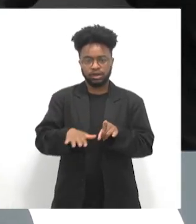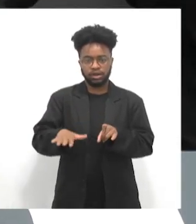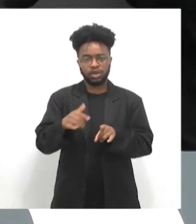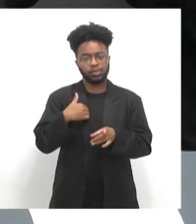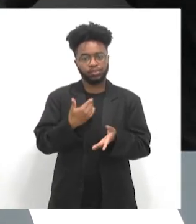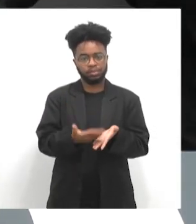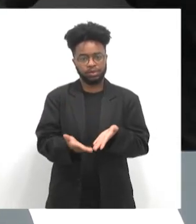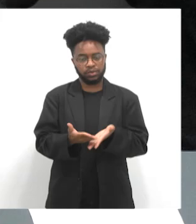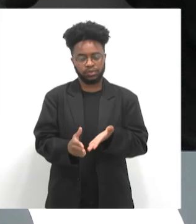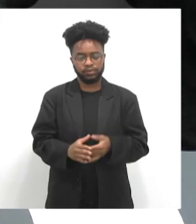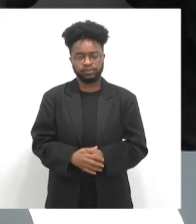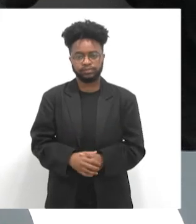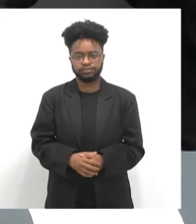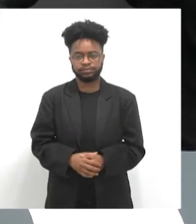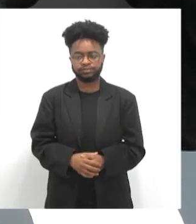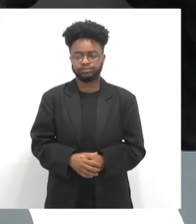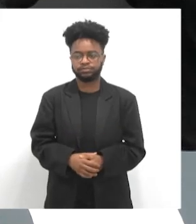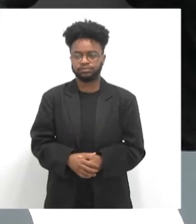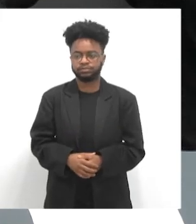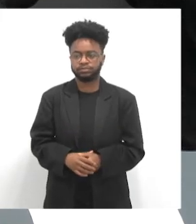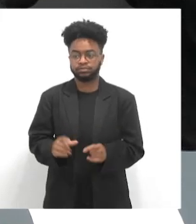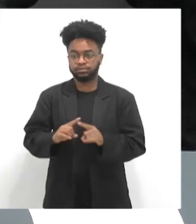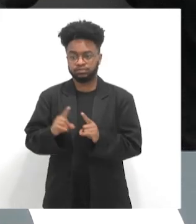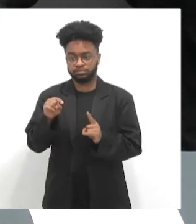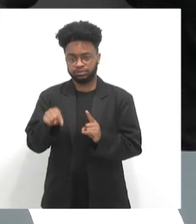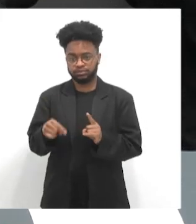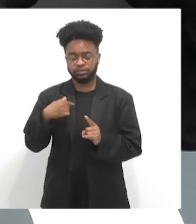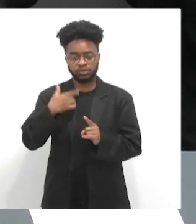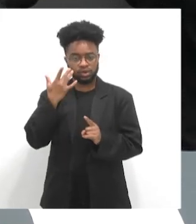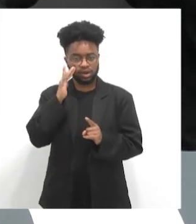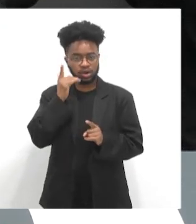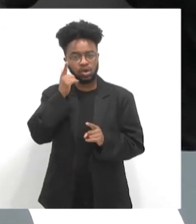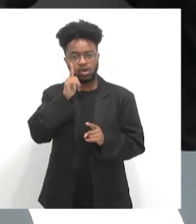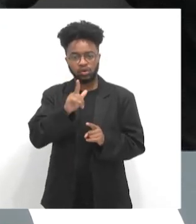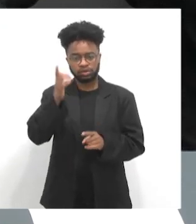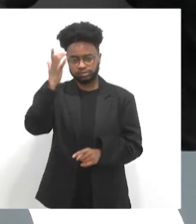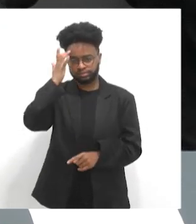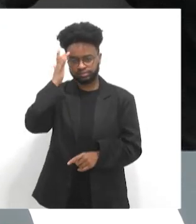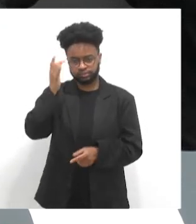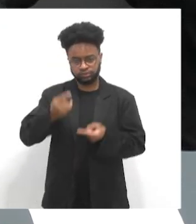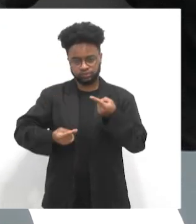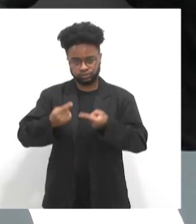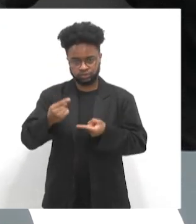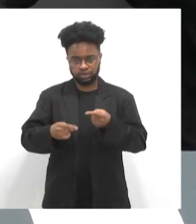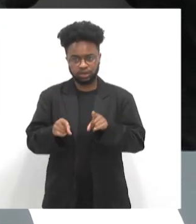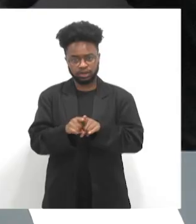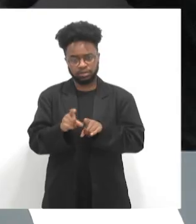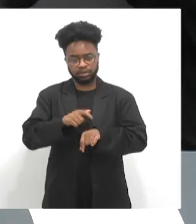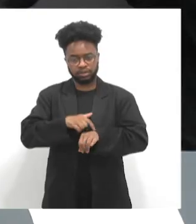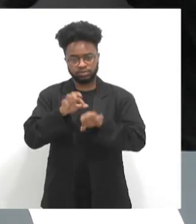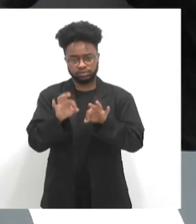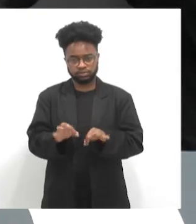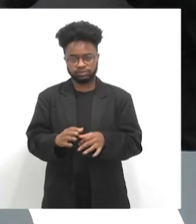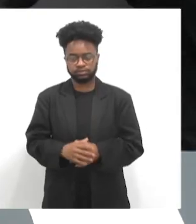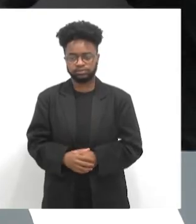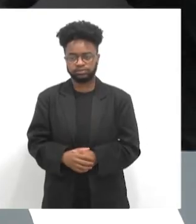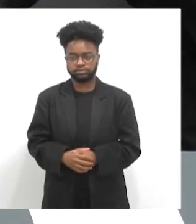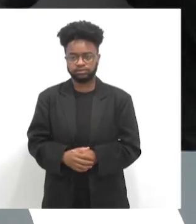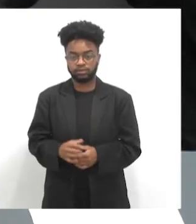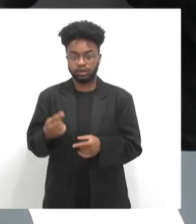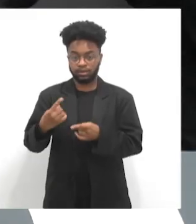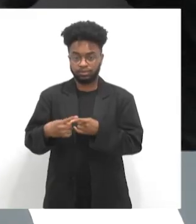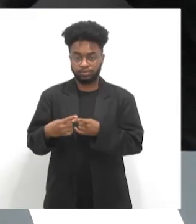perder, né? Mas aqui eu acho que a gente tem condição de maturar melhor. E há tempo, porque, como